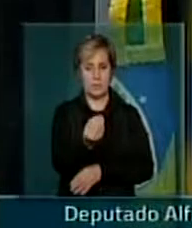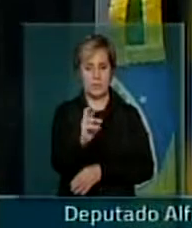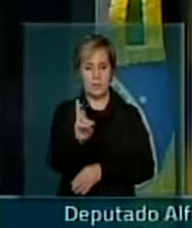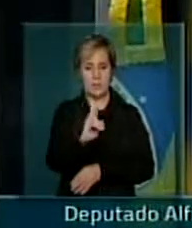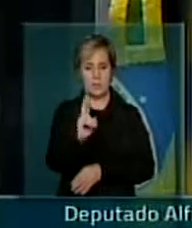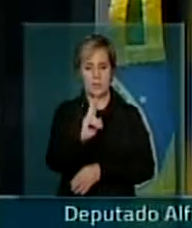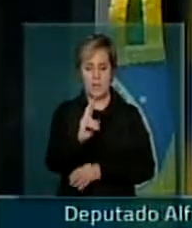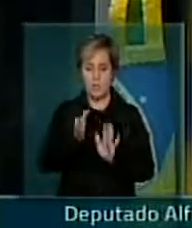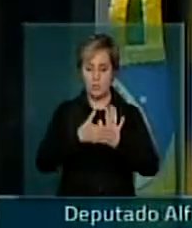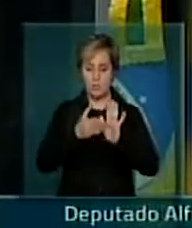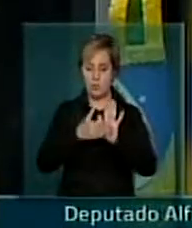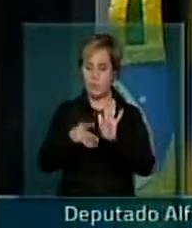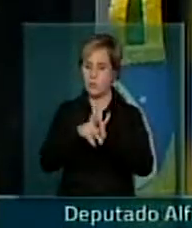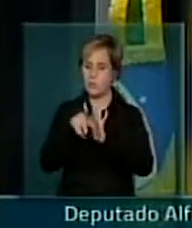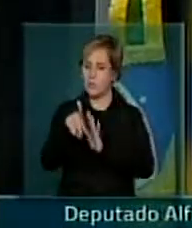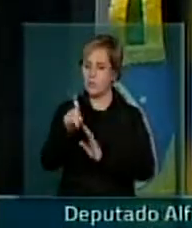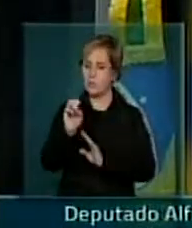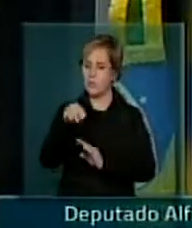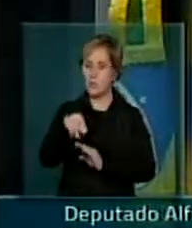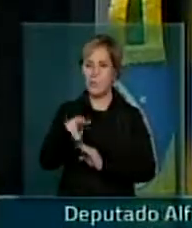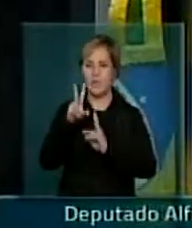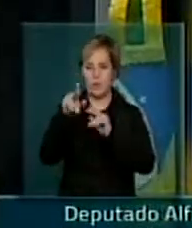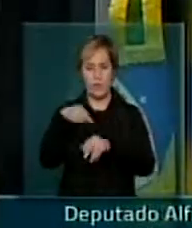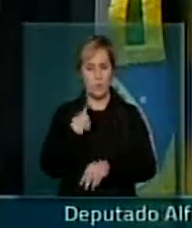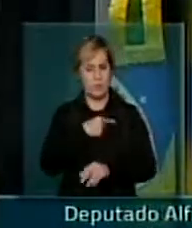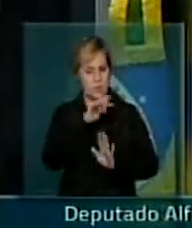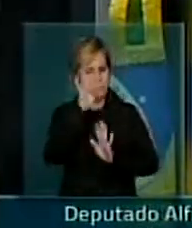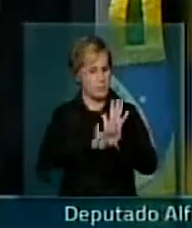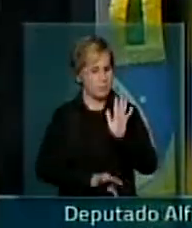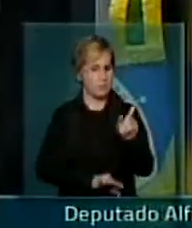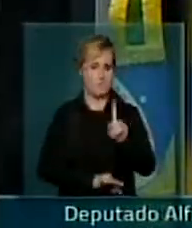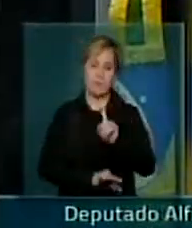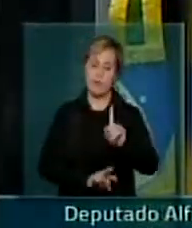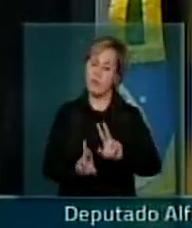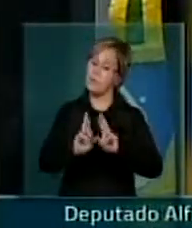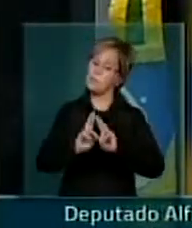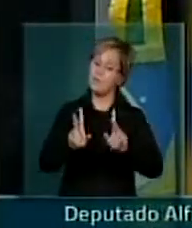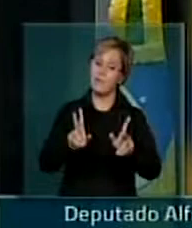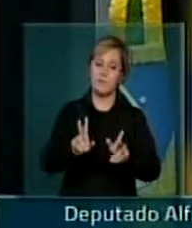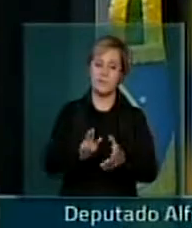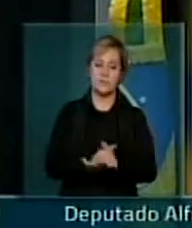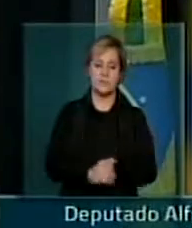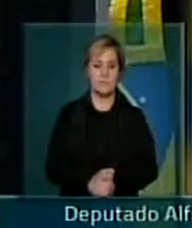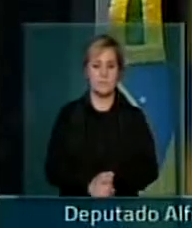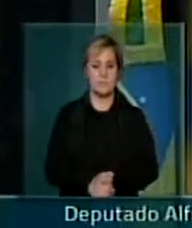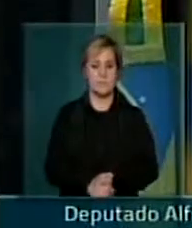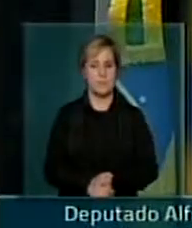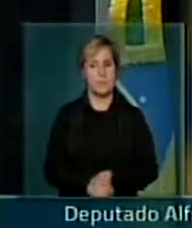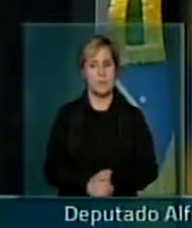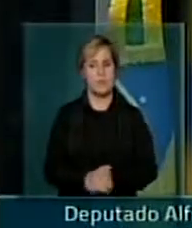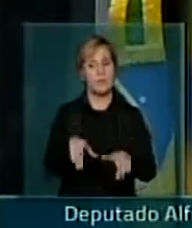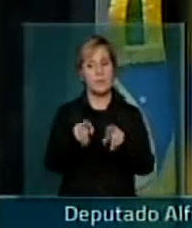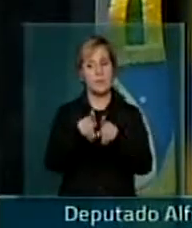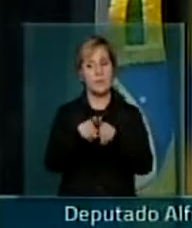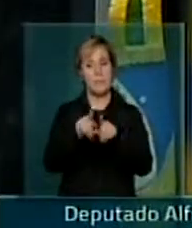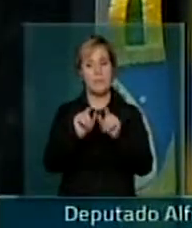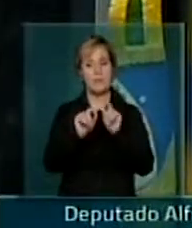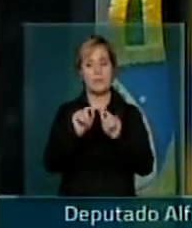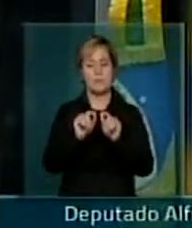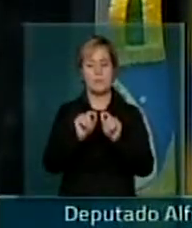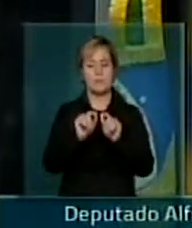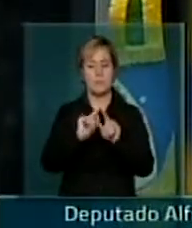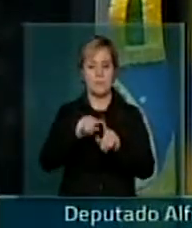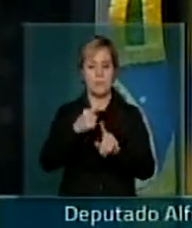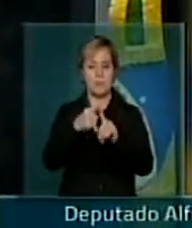pelo DEM não é igual ao nosso texto. Tem uma série de diferenças. E, por outro lado,